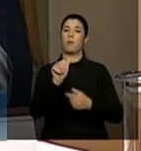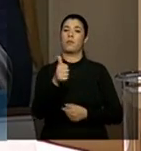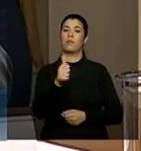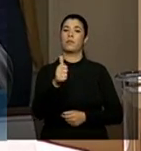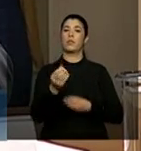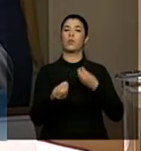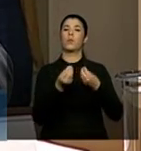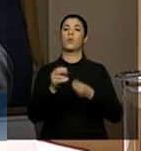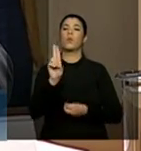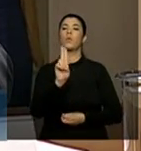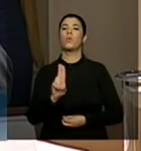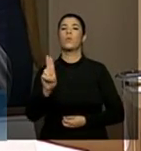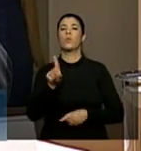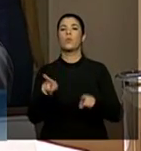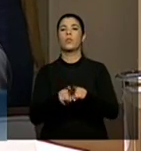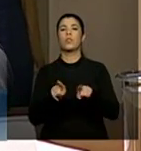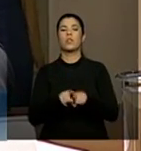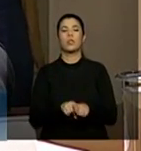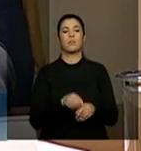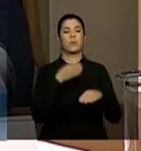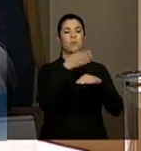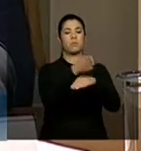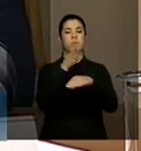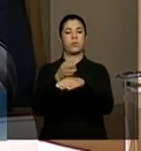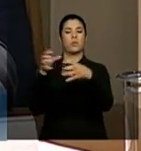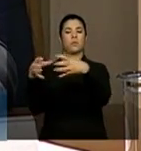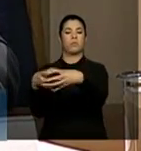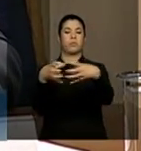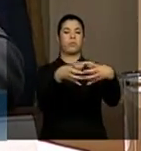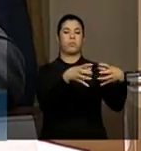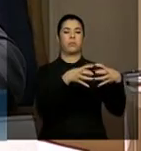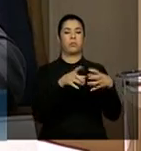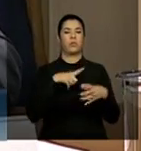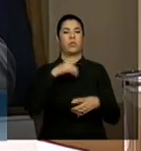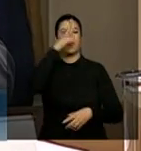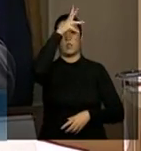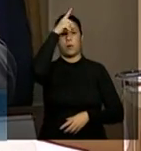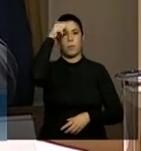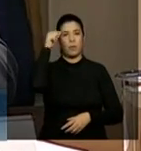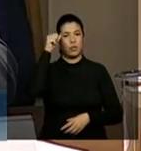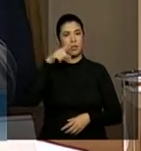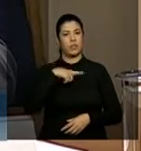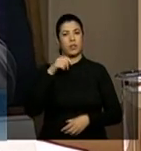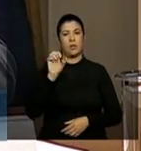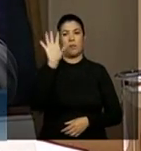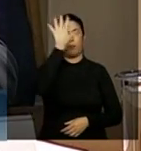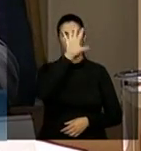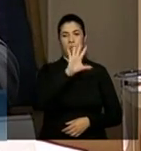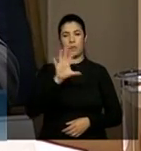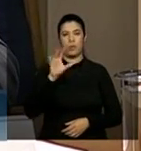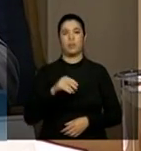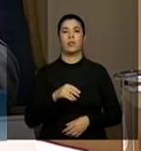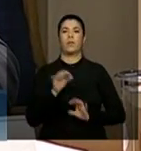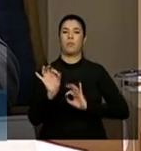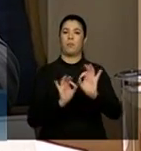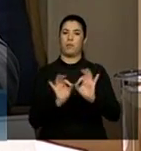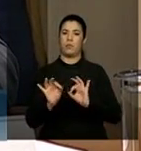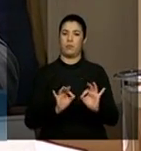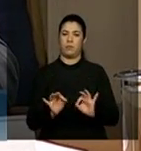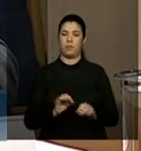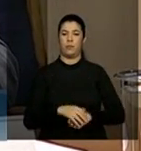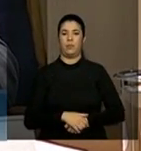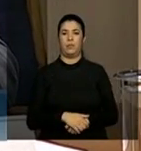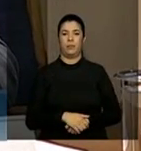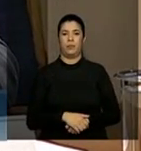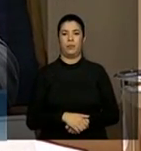usos e ocupações são dados às terras desflorestadas na Amazônia brasileira, mapeadas pelo projeto PRODES.